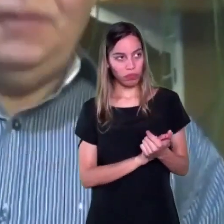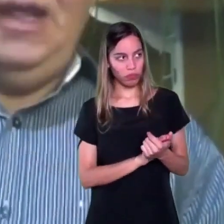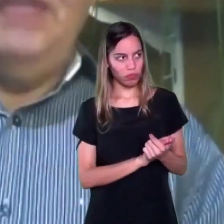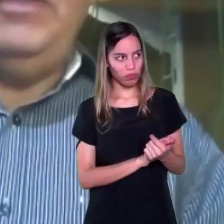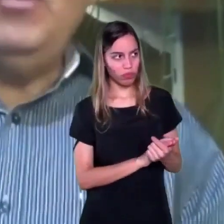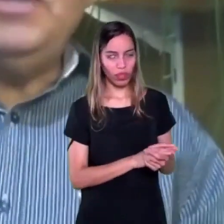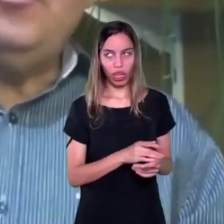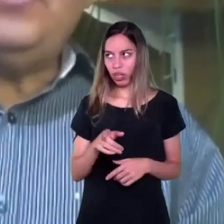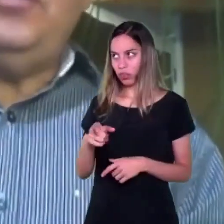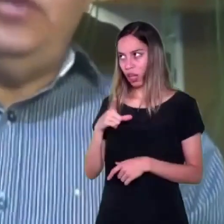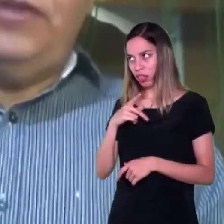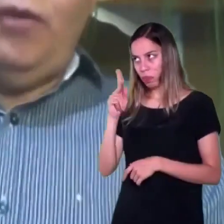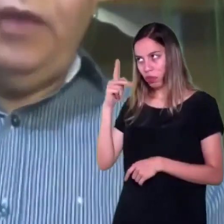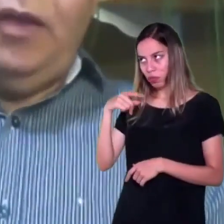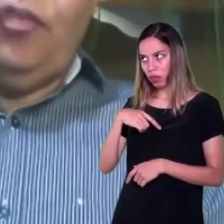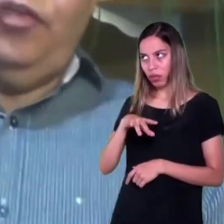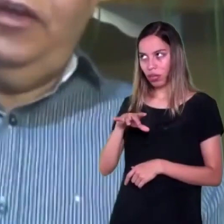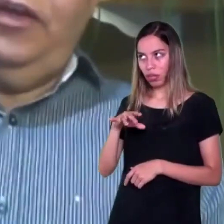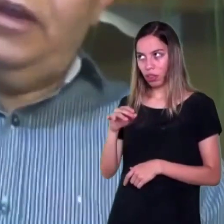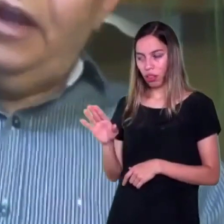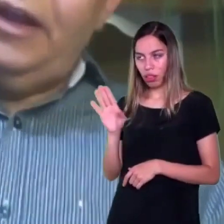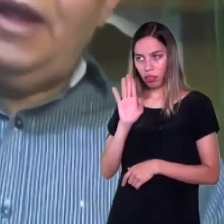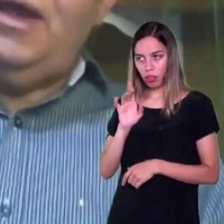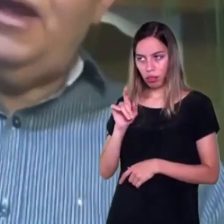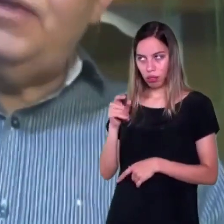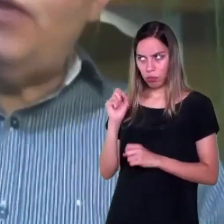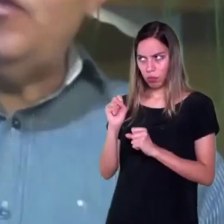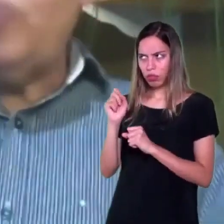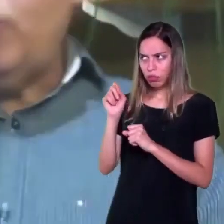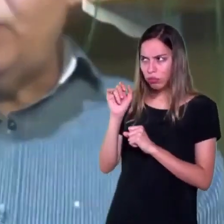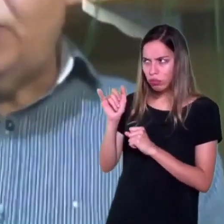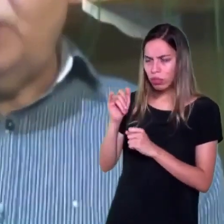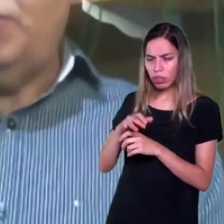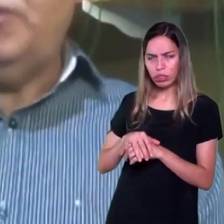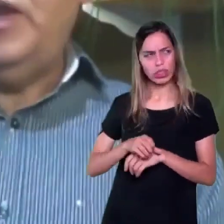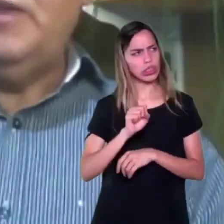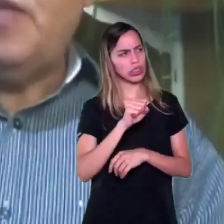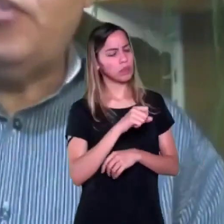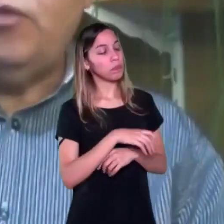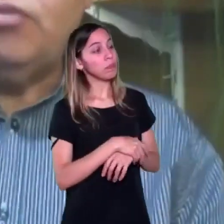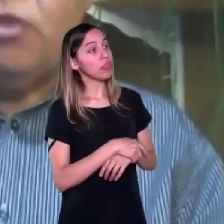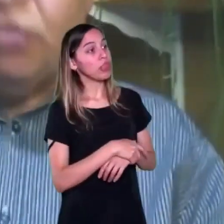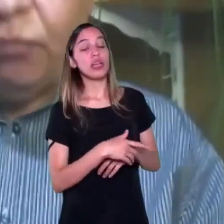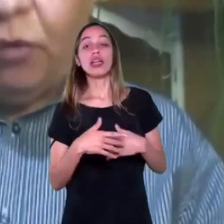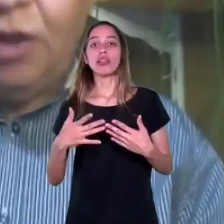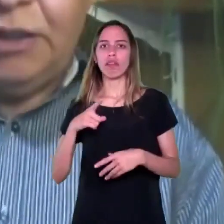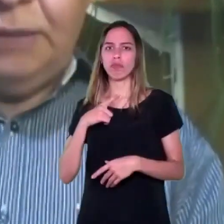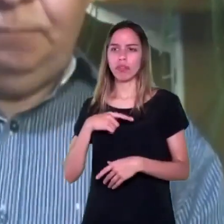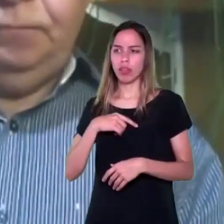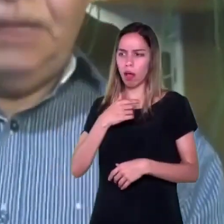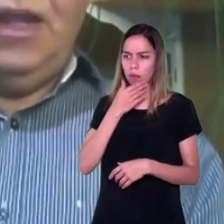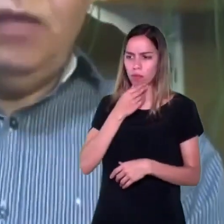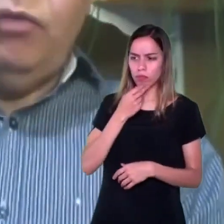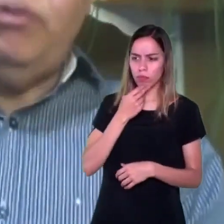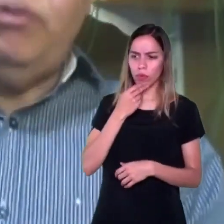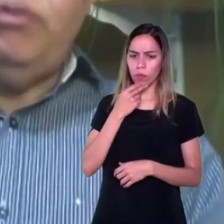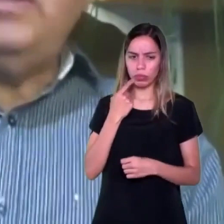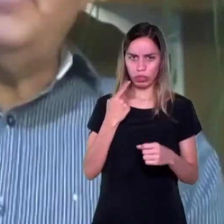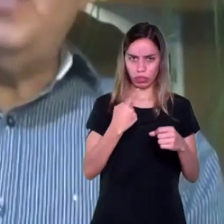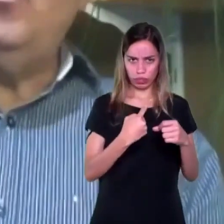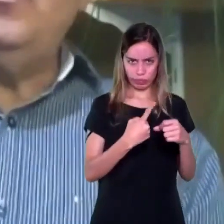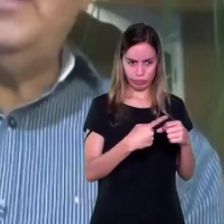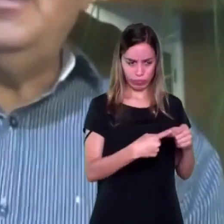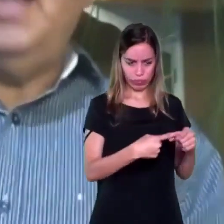contar. Tem um grande escritor itaunense, que ele é itaunense adotivo, porque ele nasceu em Juiz de Fora e viveu